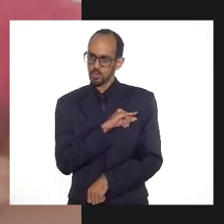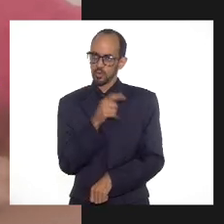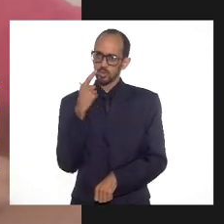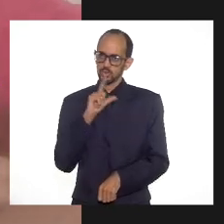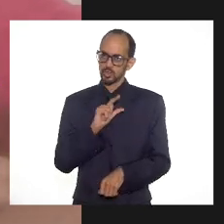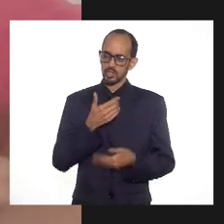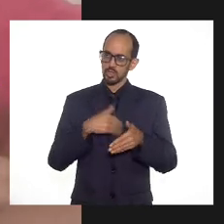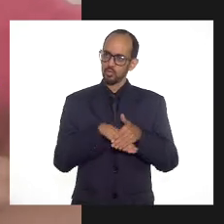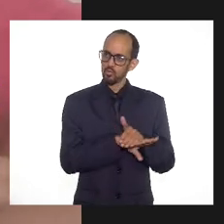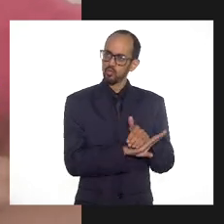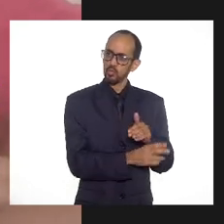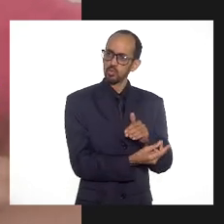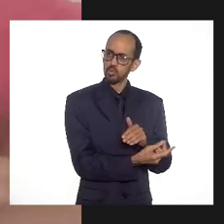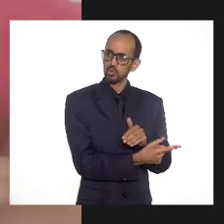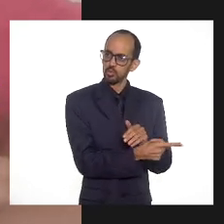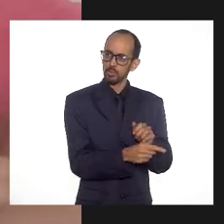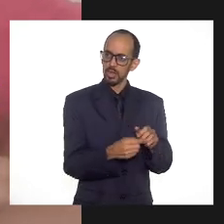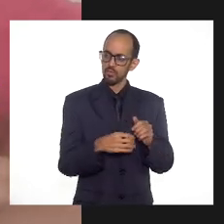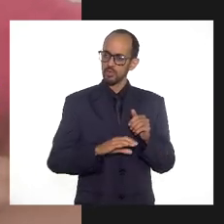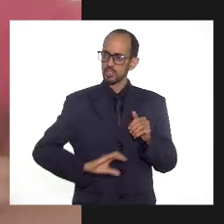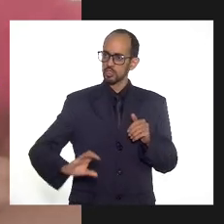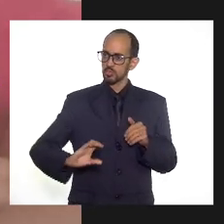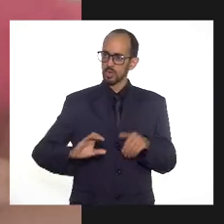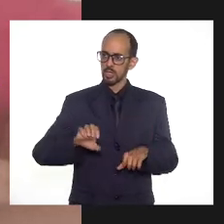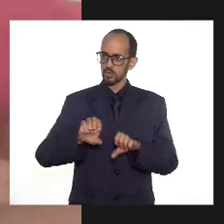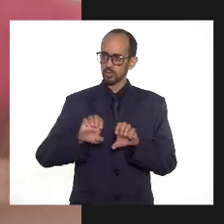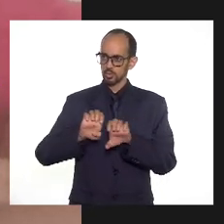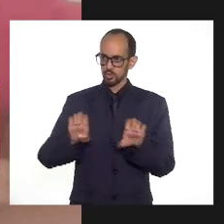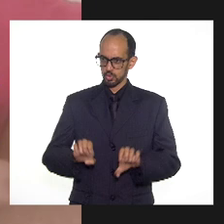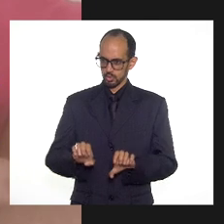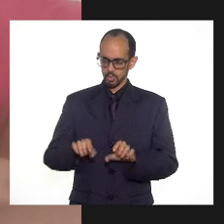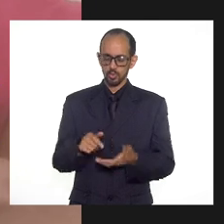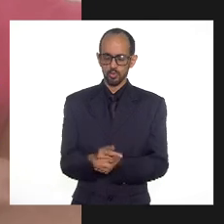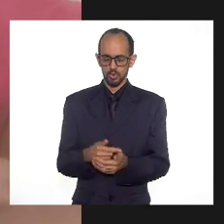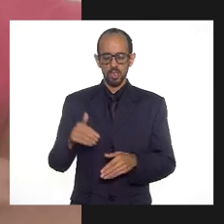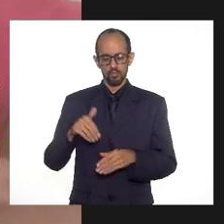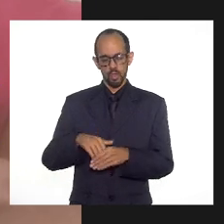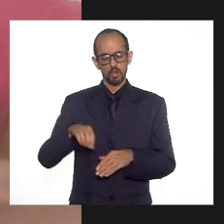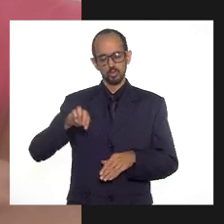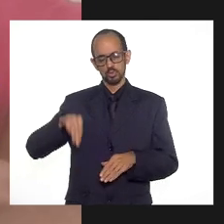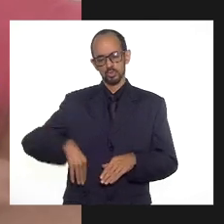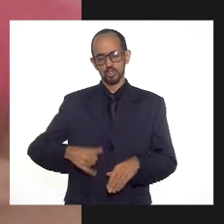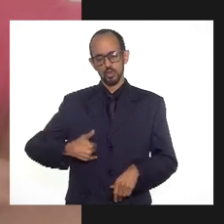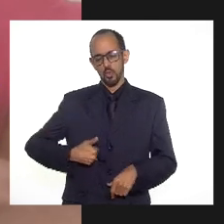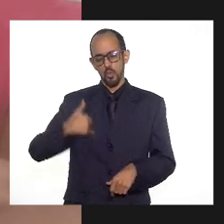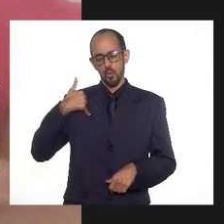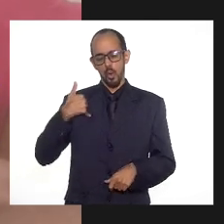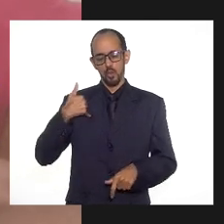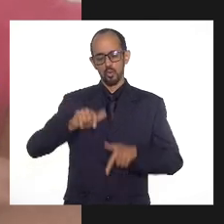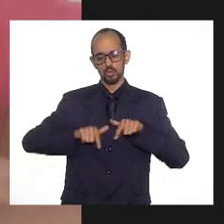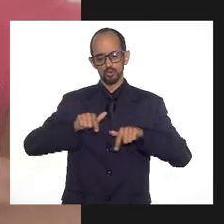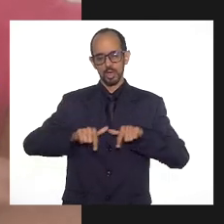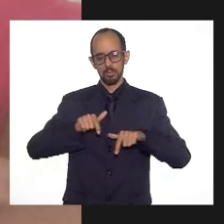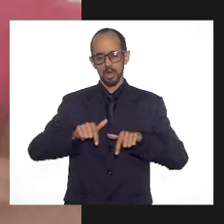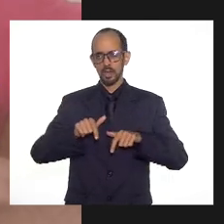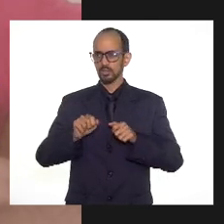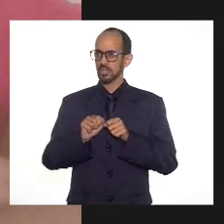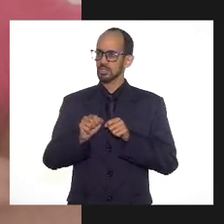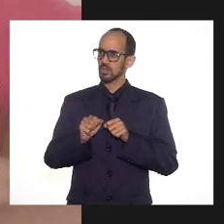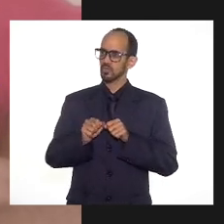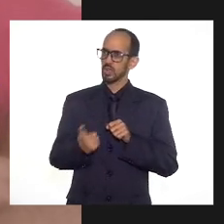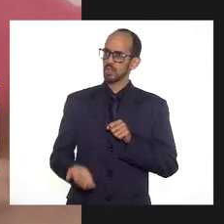para investimento em infraestrutura. Queria parabenizá-lo, dizer que voto sim com muito orgulho do trabalho que está sendo desenvolvido por Vossa